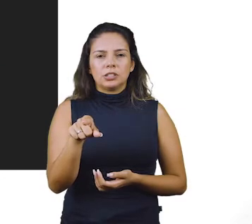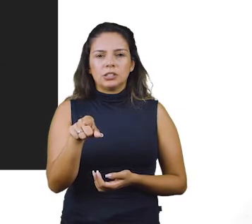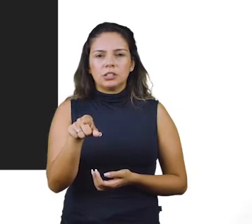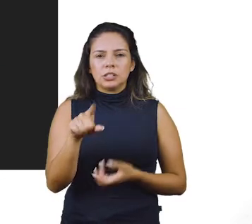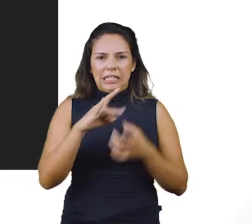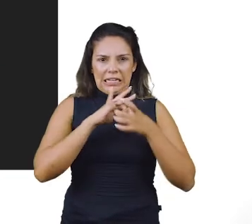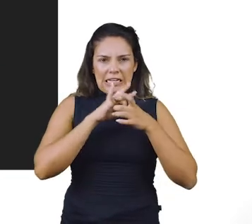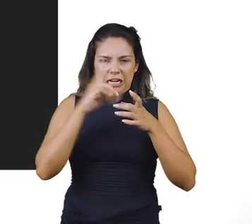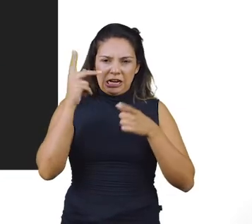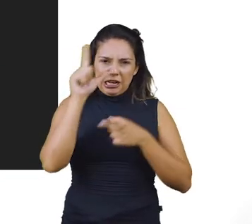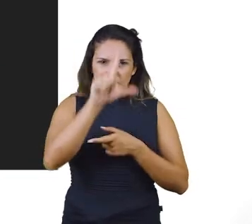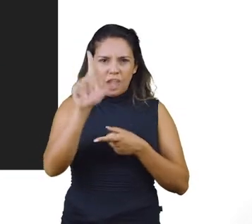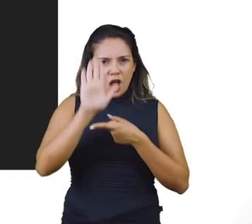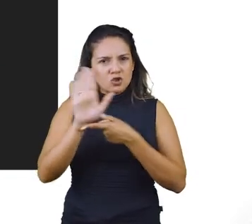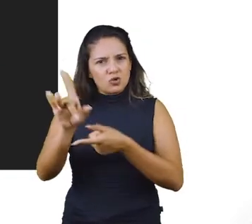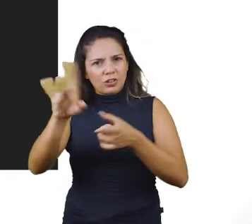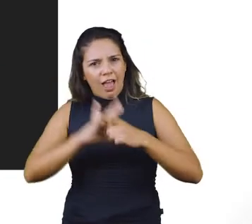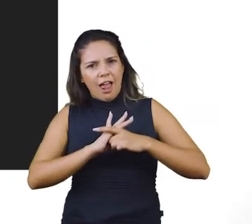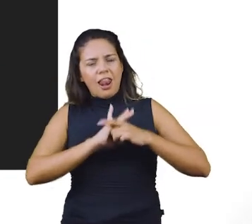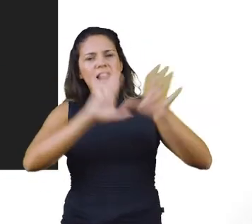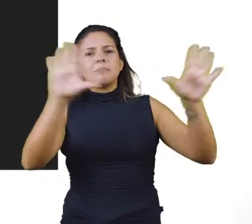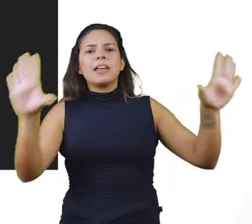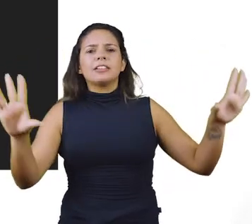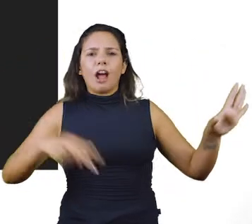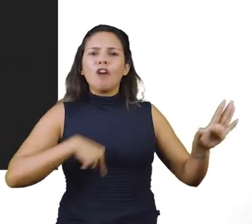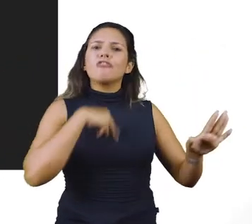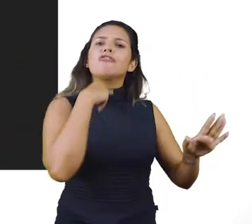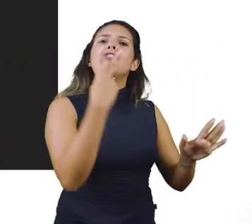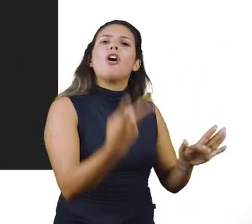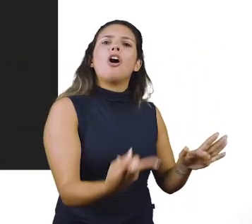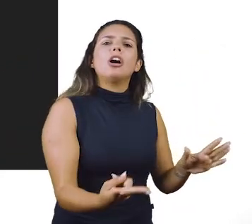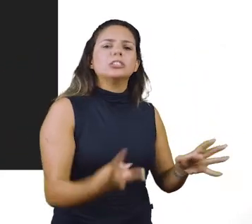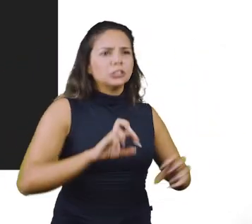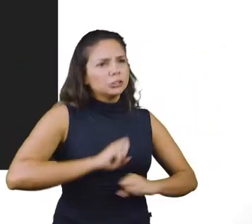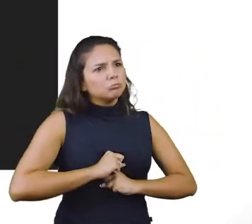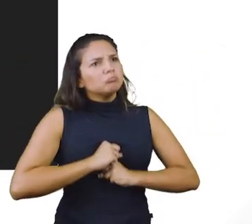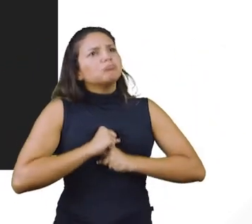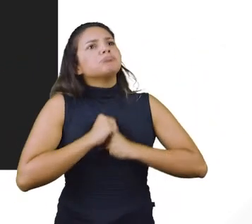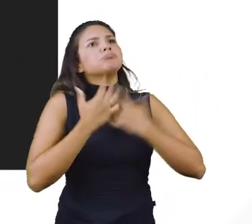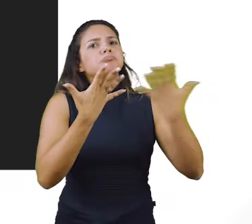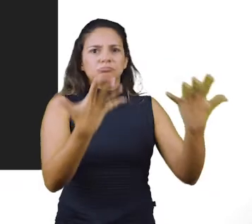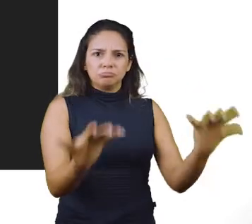agente libertador para trabalhar melhor o texto, ter novas possibilidades?